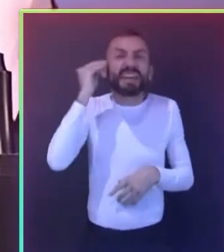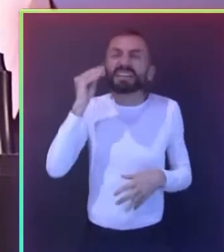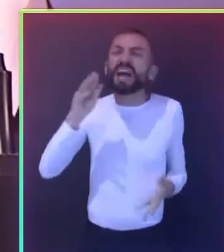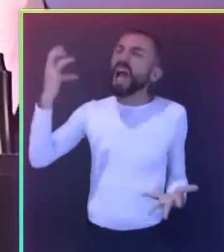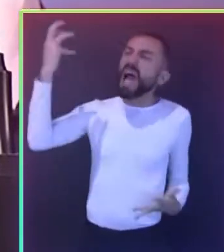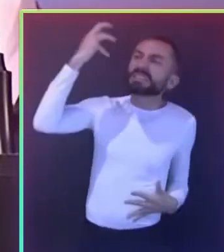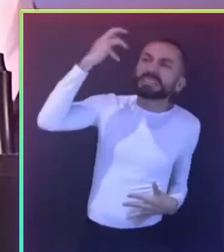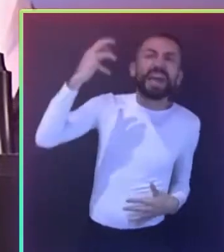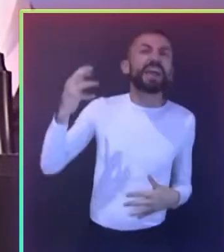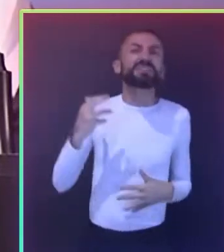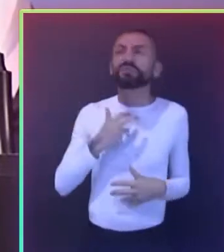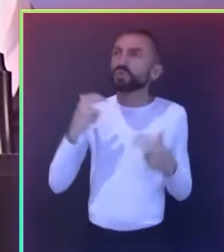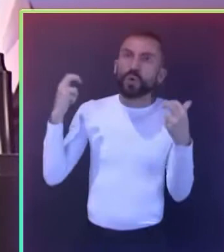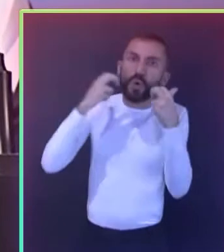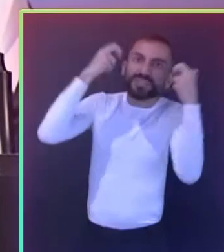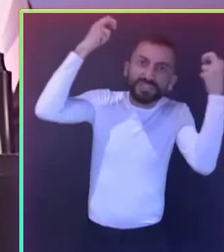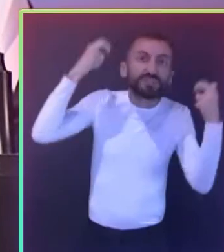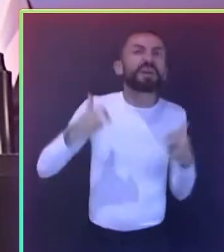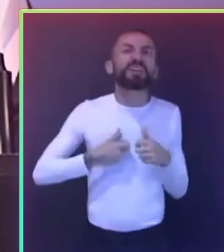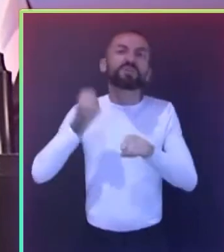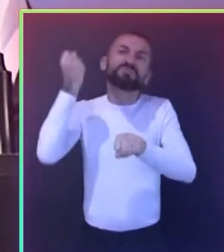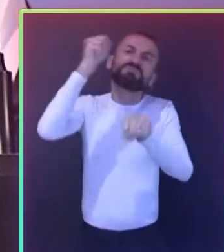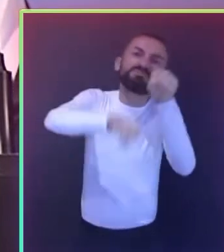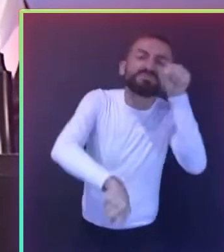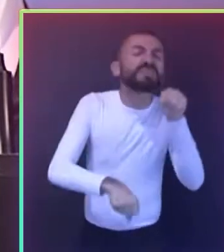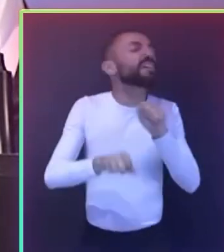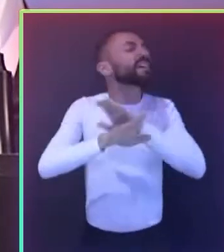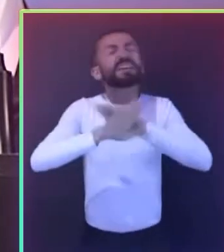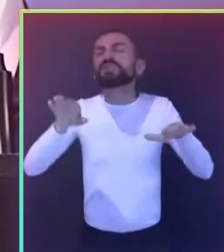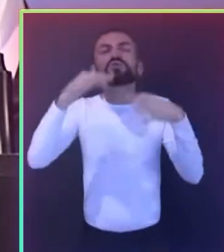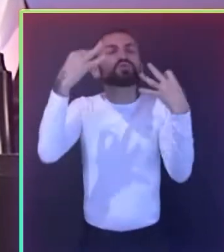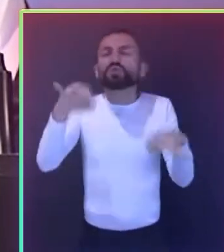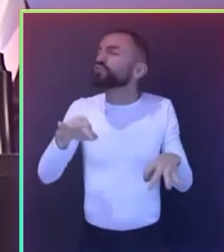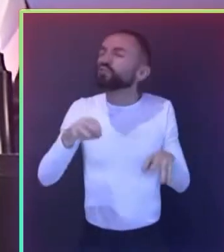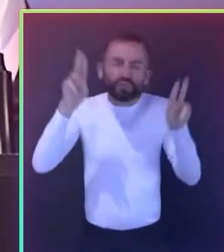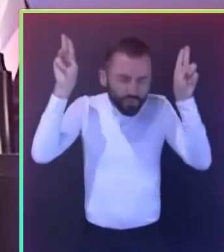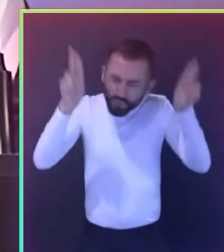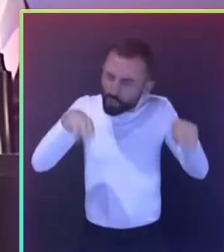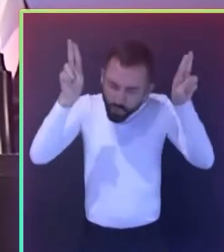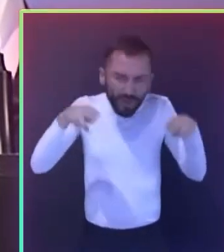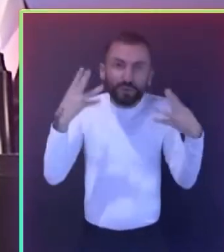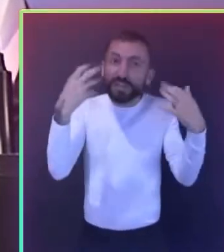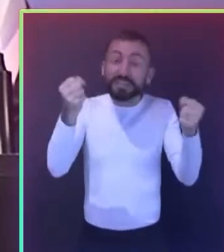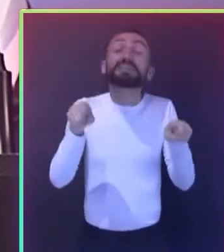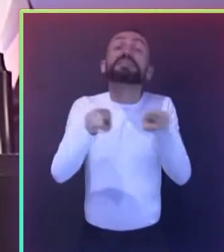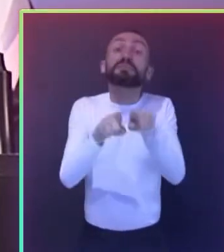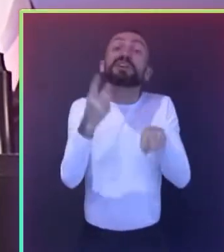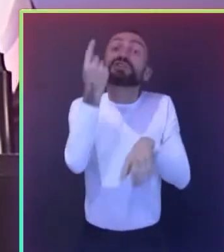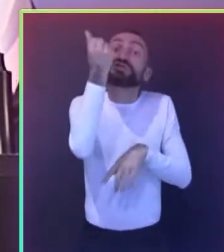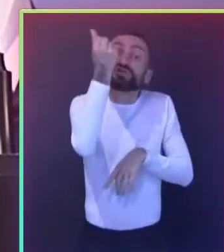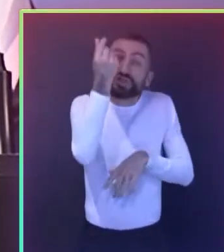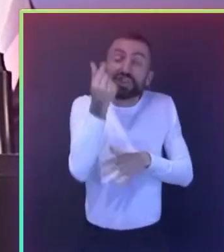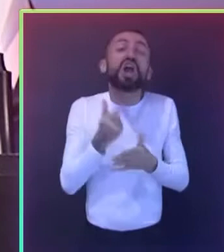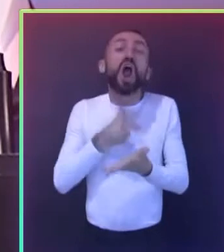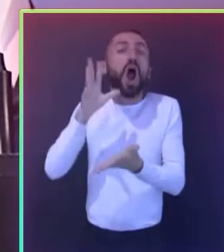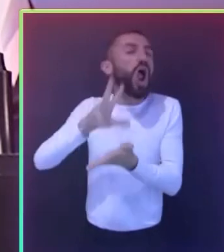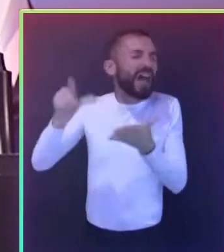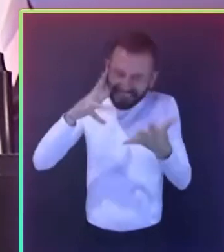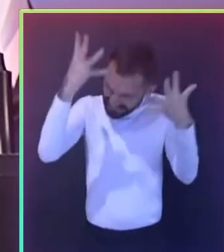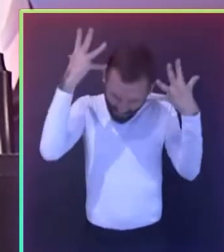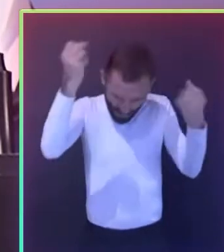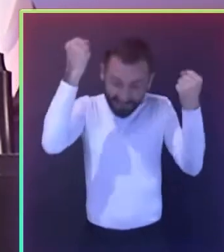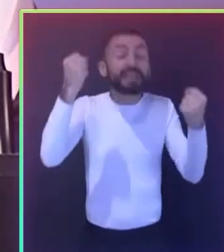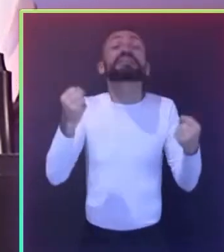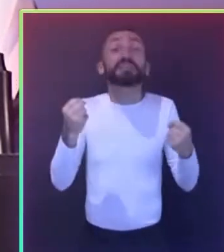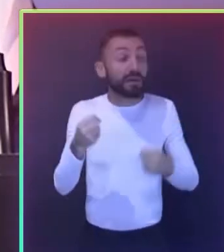assédio constrangimento injustiça e violência com toda forma de mau uso dos recursos públicos e uma instituição